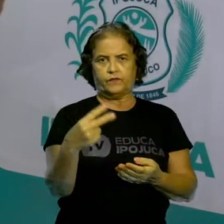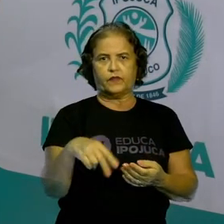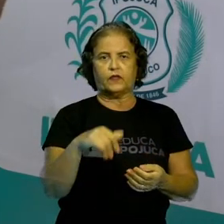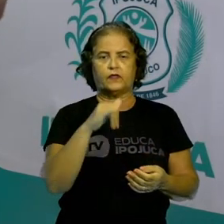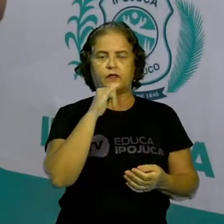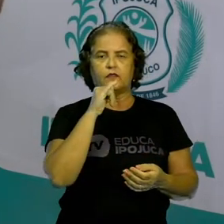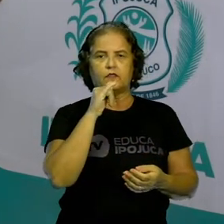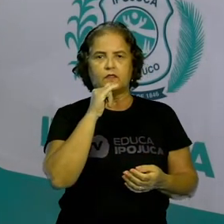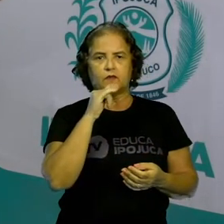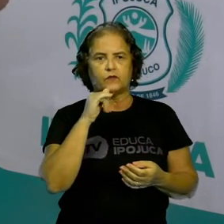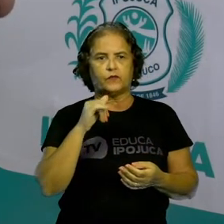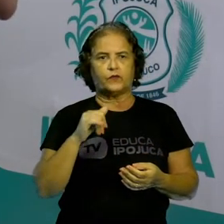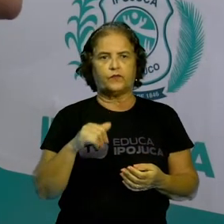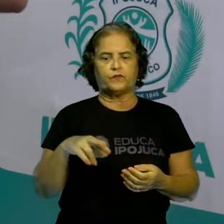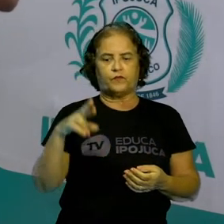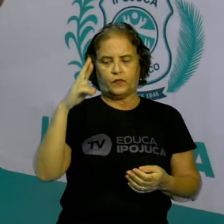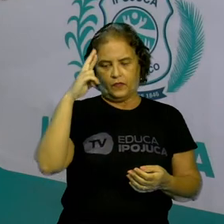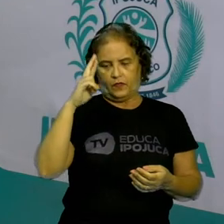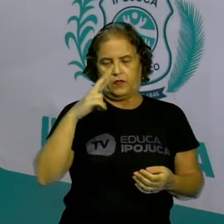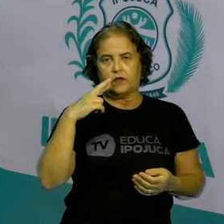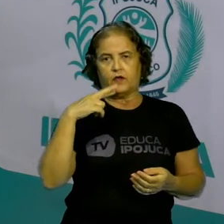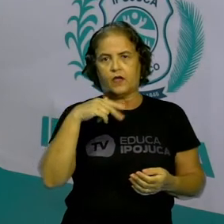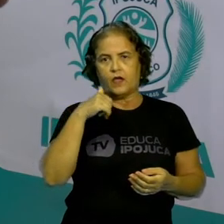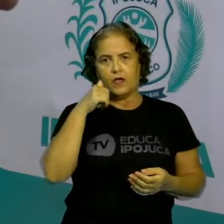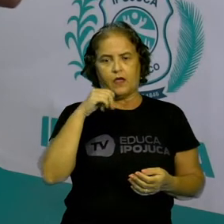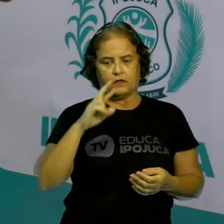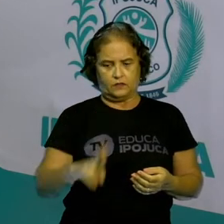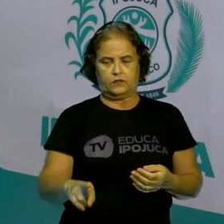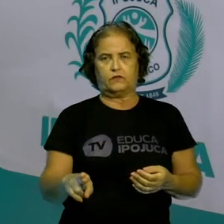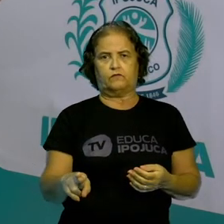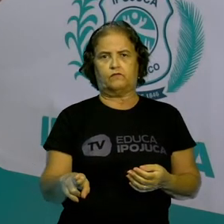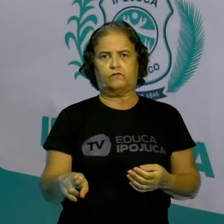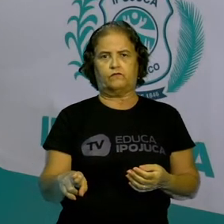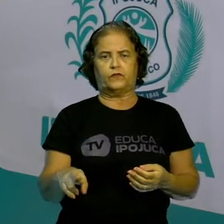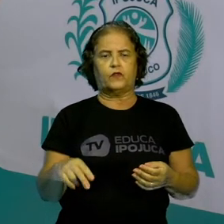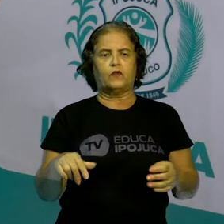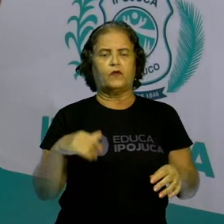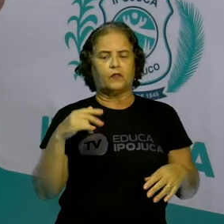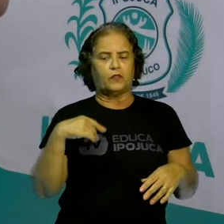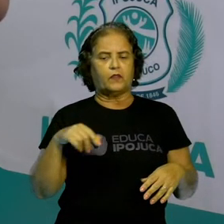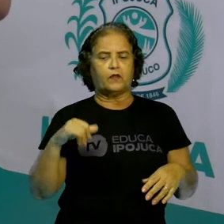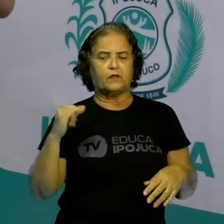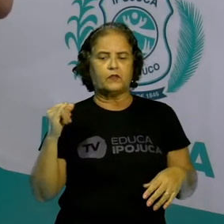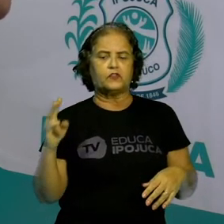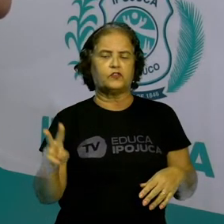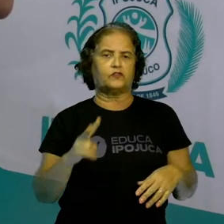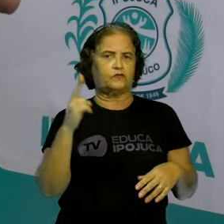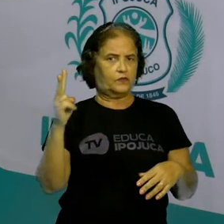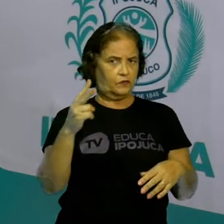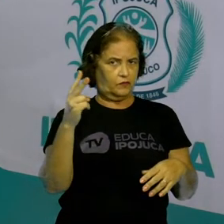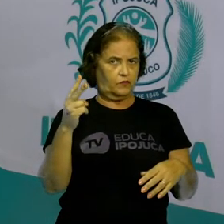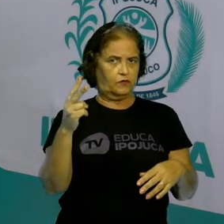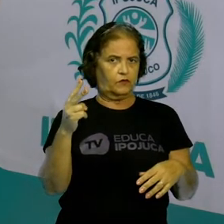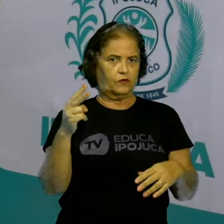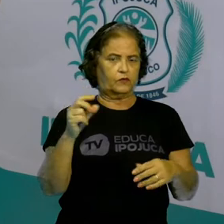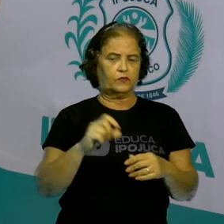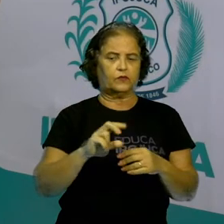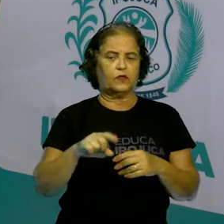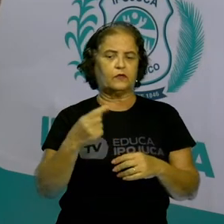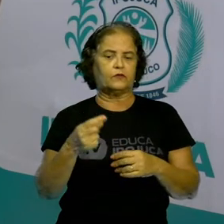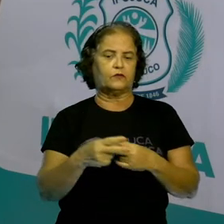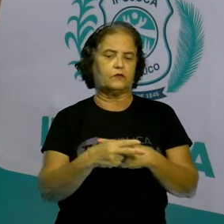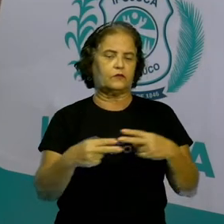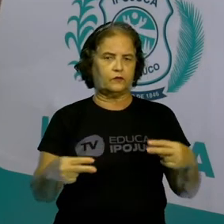da razão, né? Eles davam muito mais valor para a razão, para explicar o mundo, do que para outras